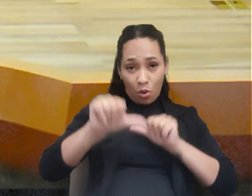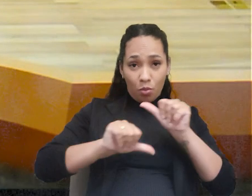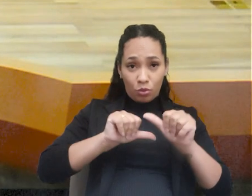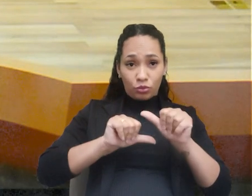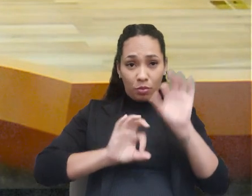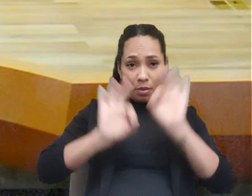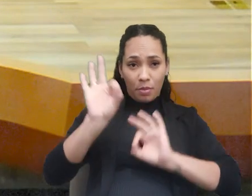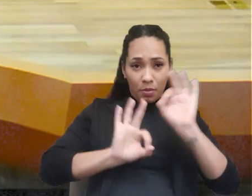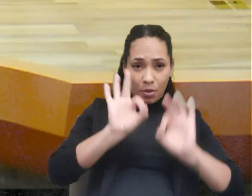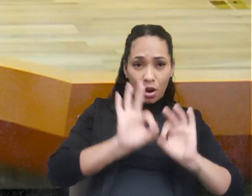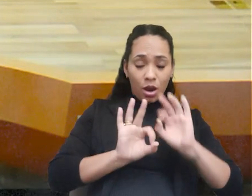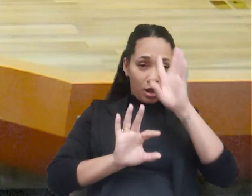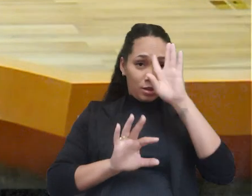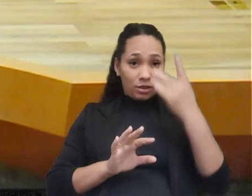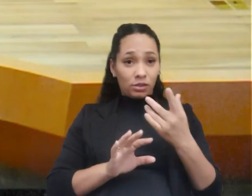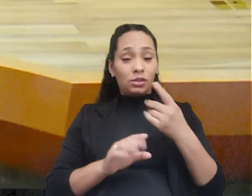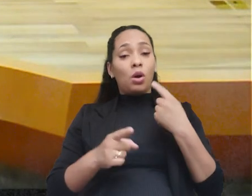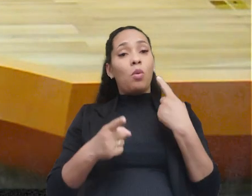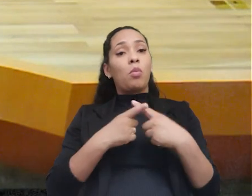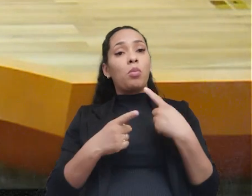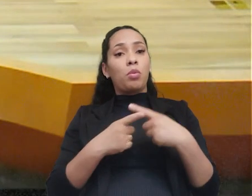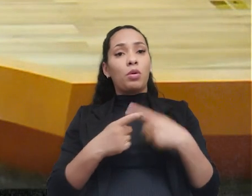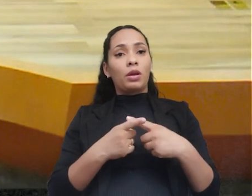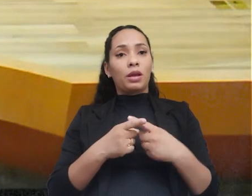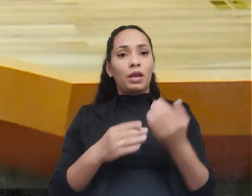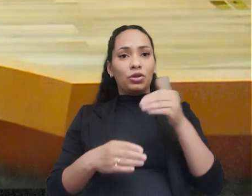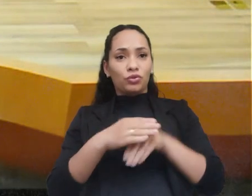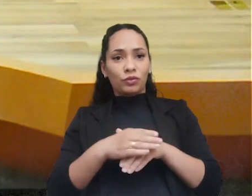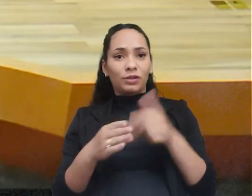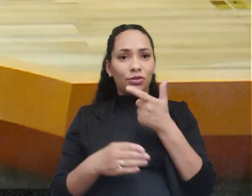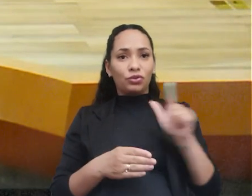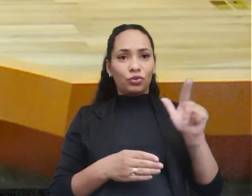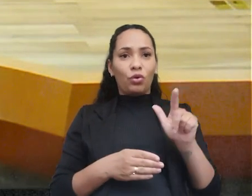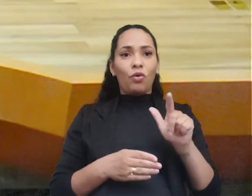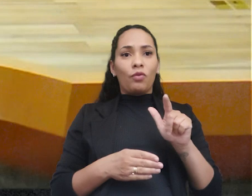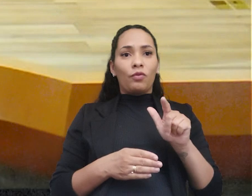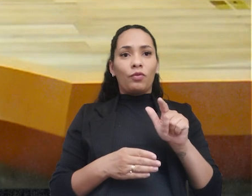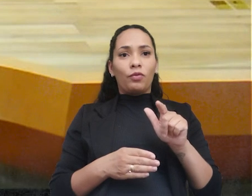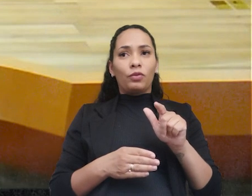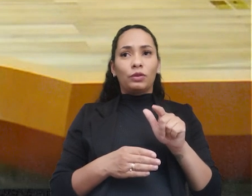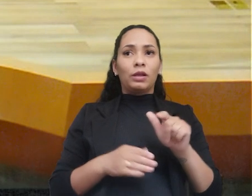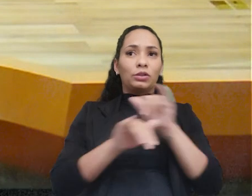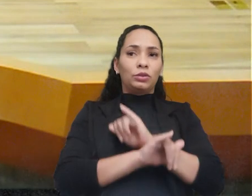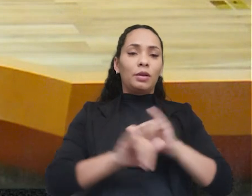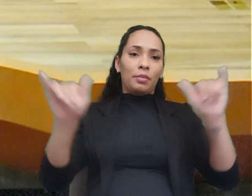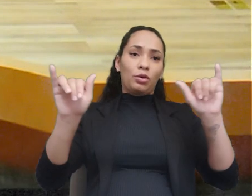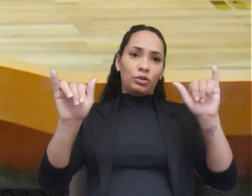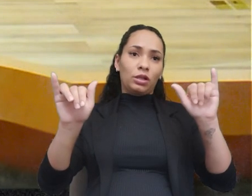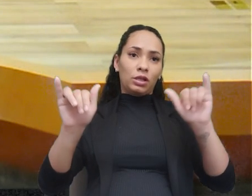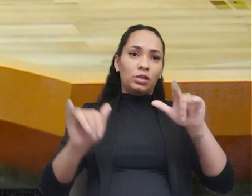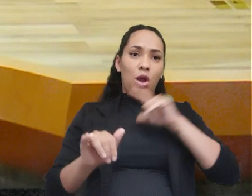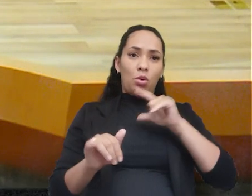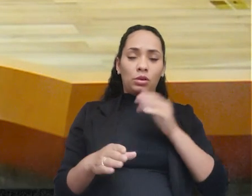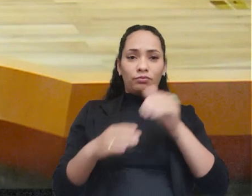autos. Caso é de rejeição mesmo embargos de declaração, porque inexistente